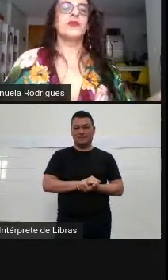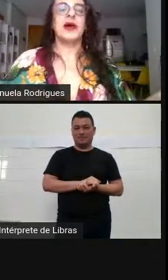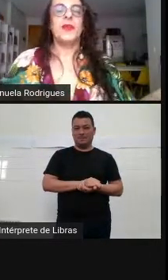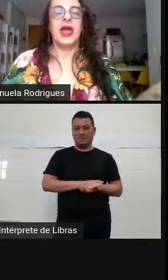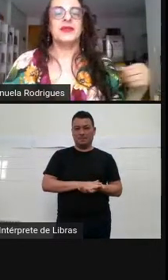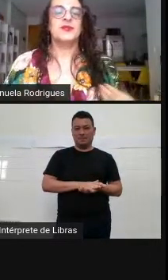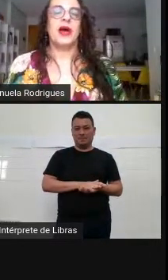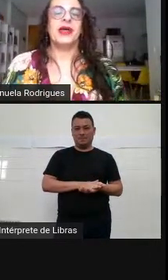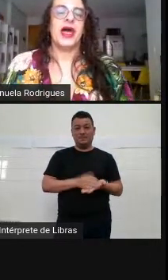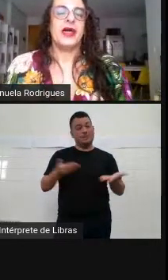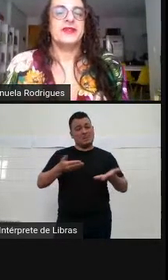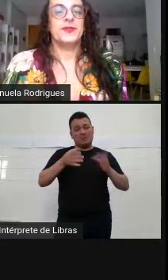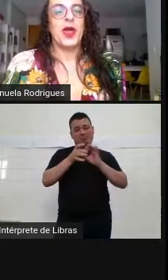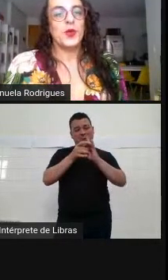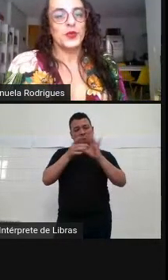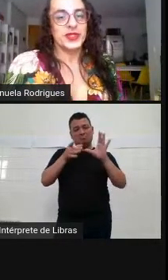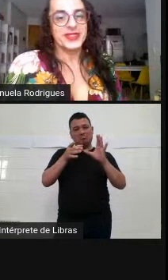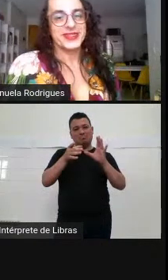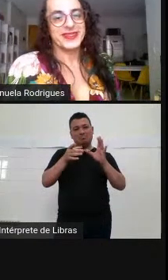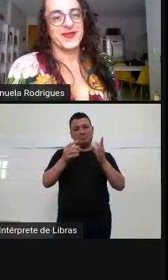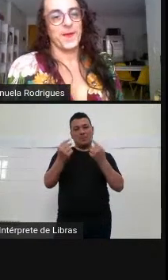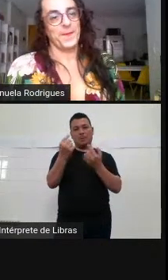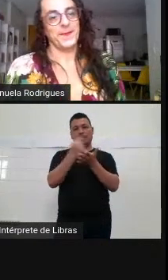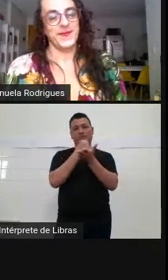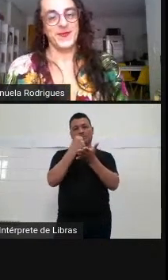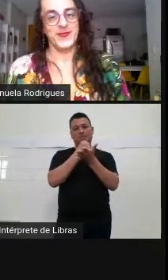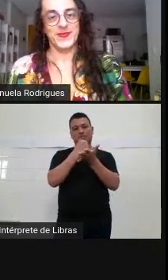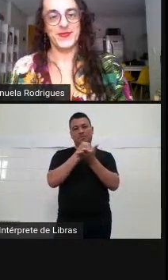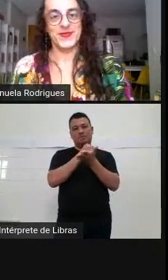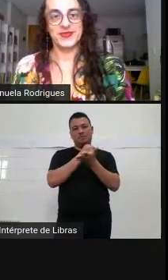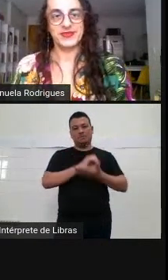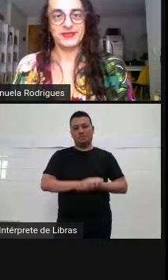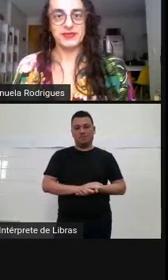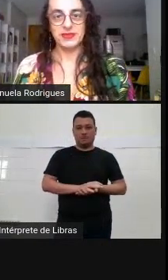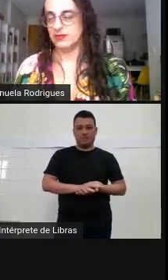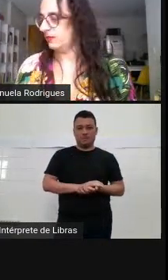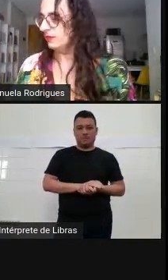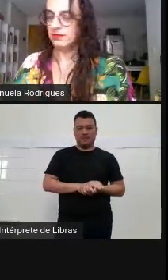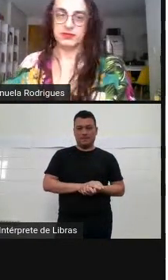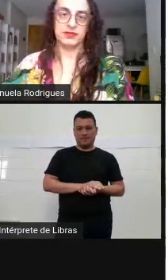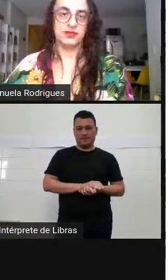E ficamos abertos para as perguntas.